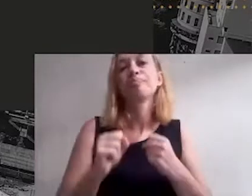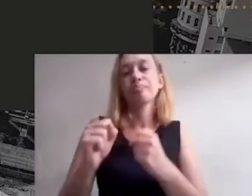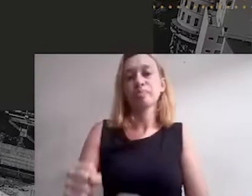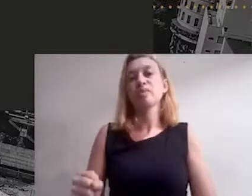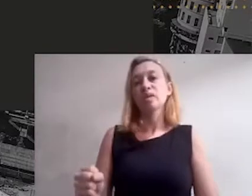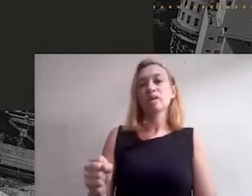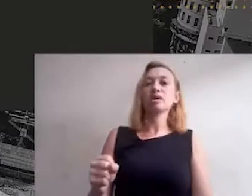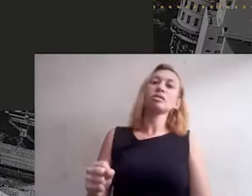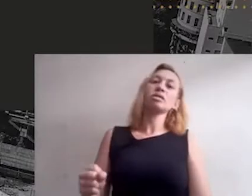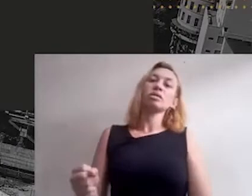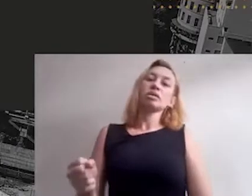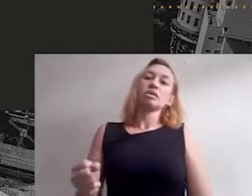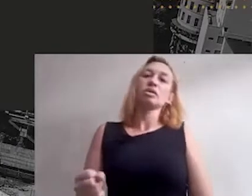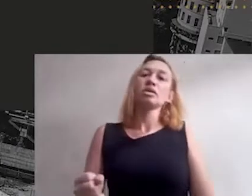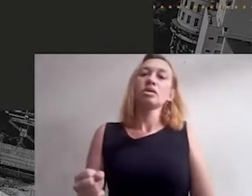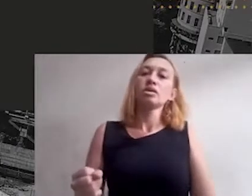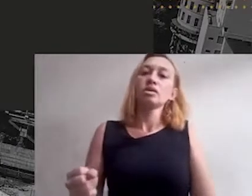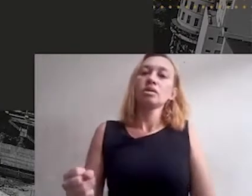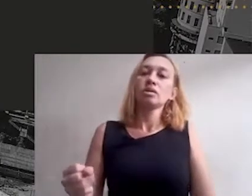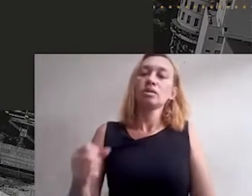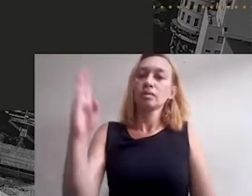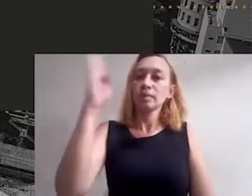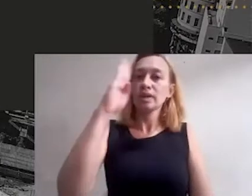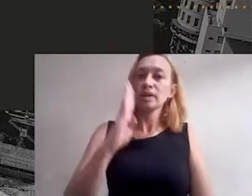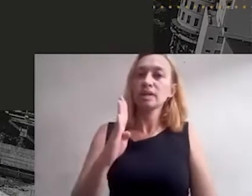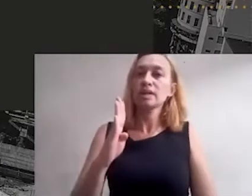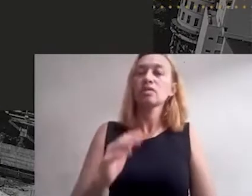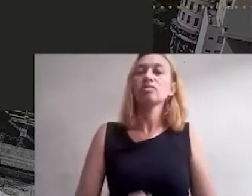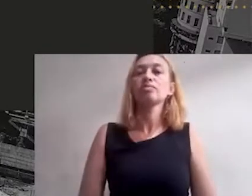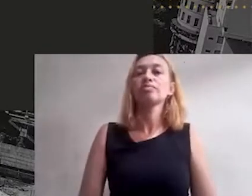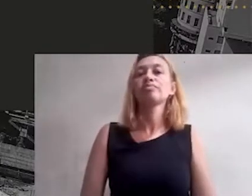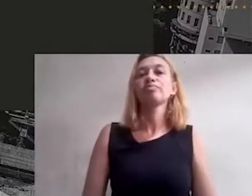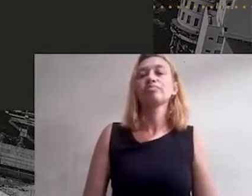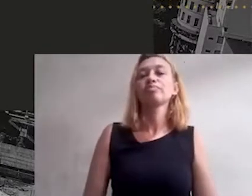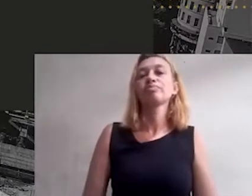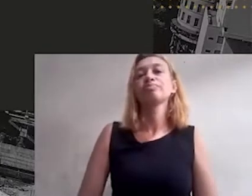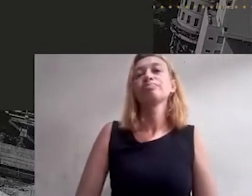né? É importante lembrar que os governos estaduais têm um papel muito relevante.